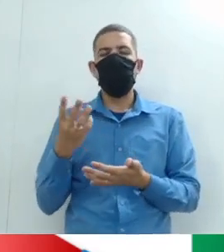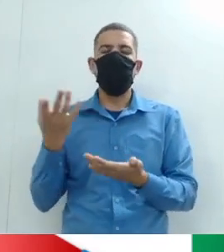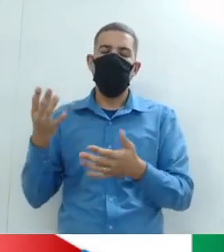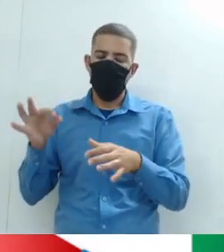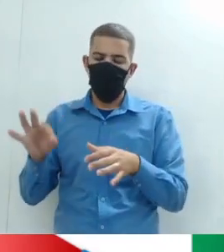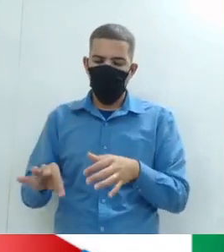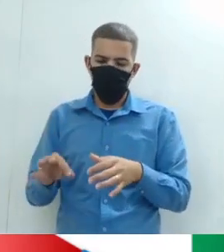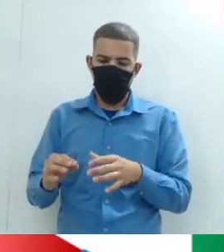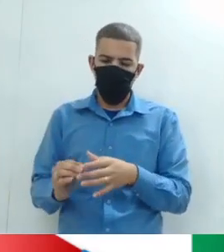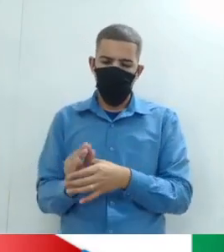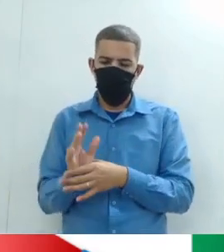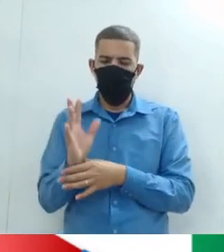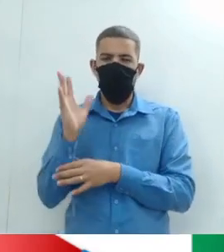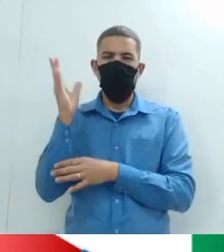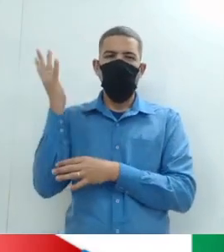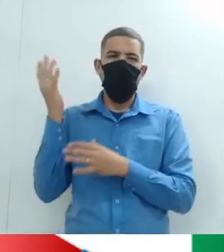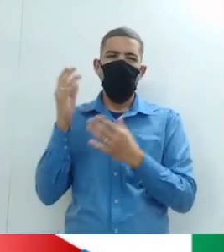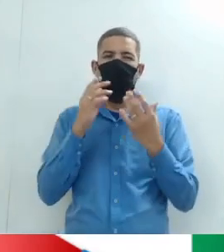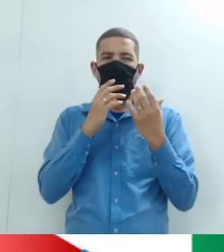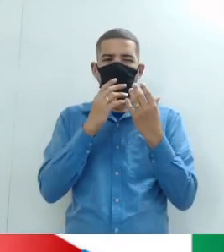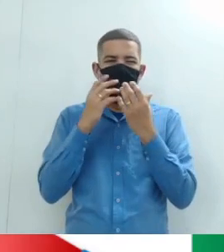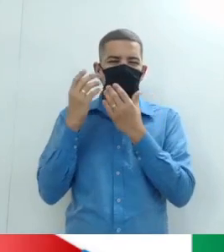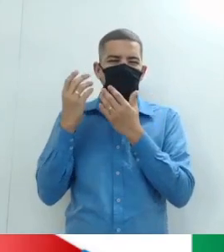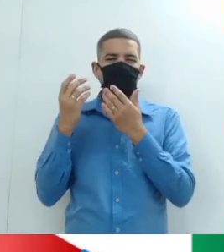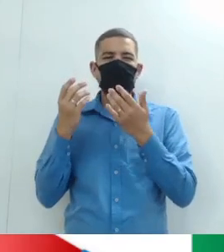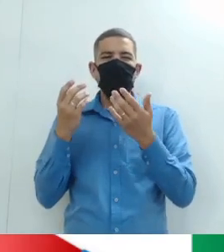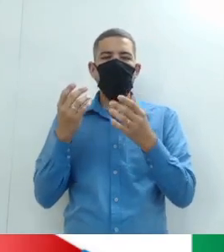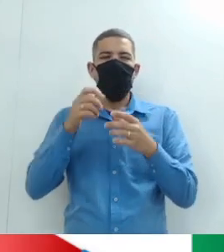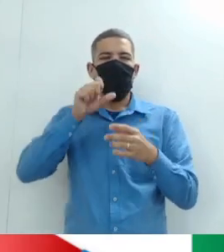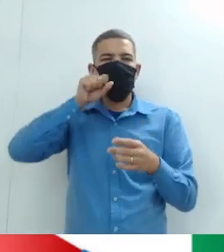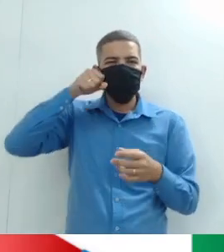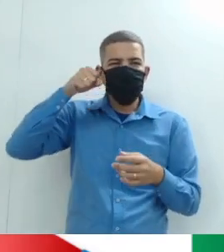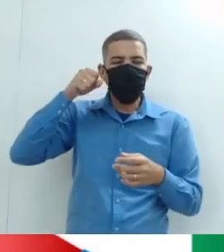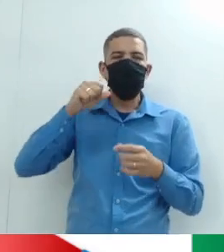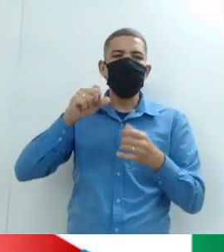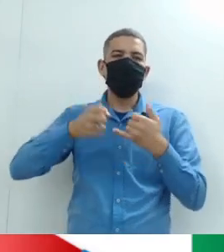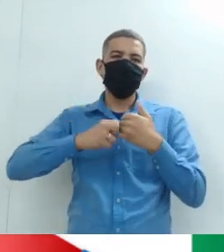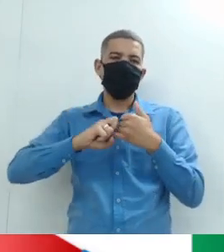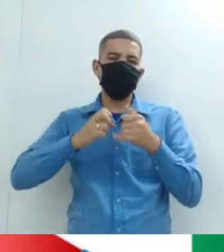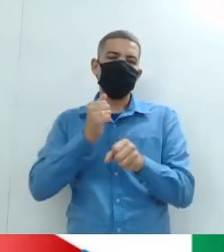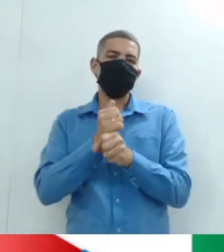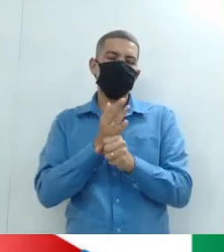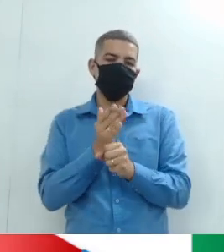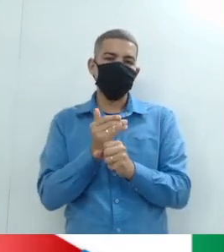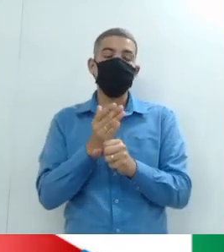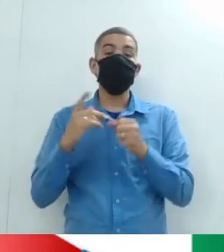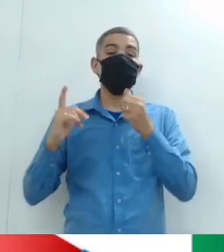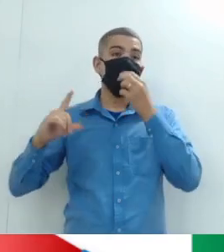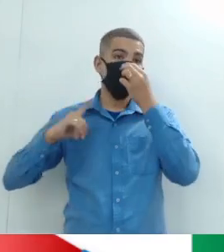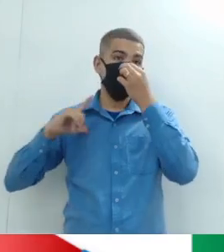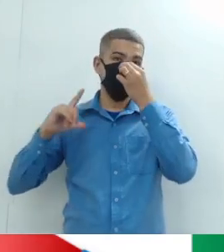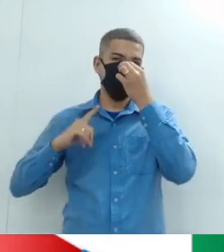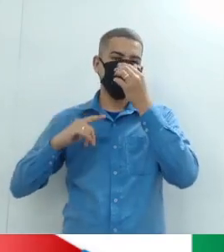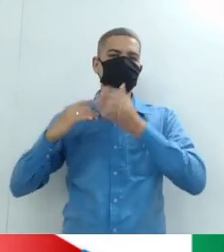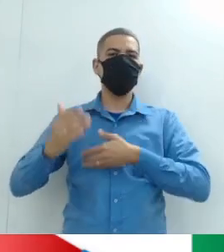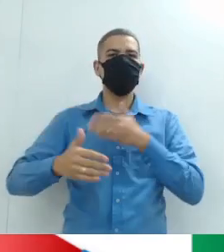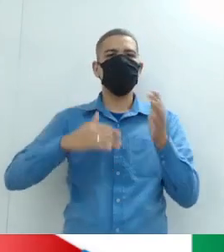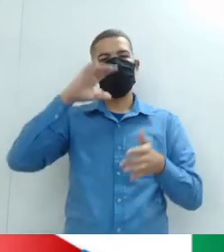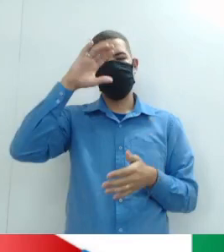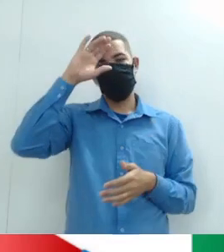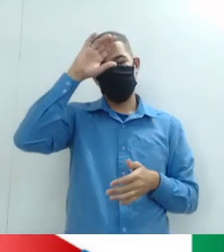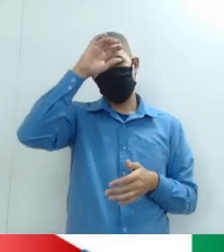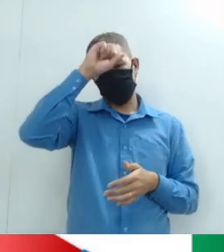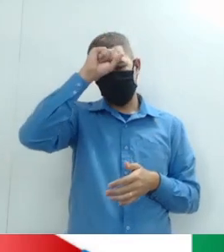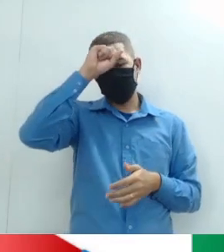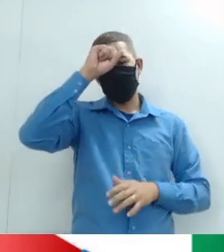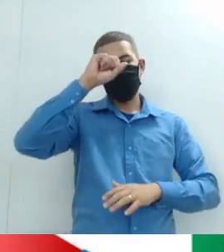o pé. Milho, cana, feijão, batata, tudo isso foi aprendendo na